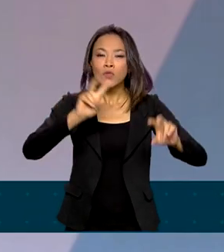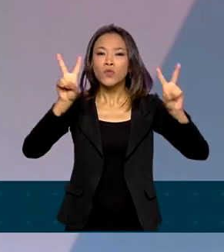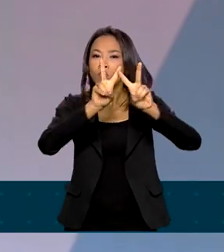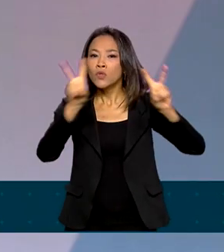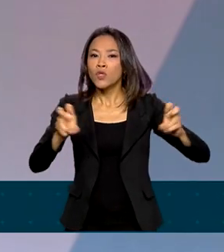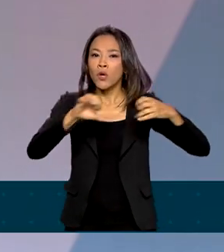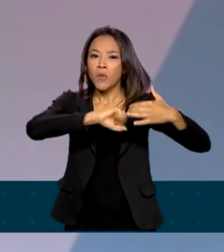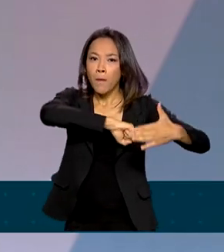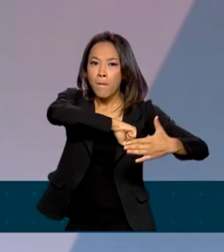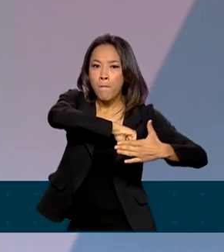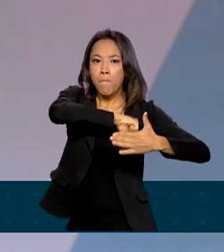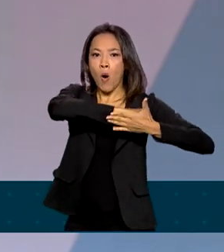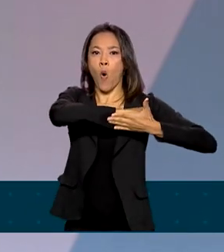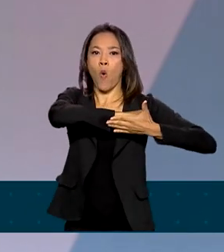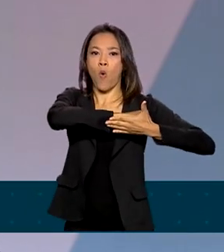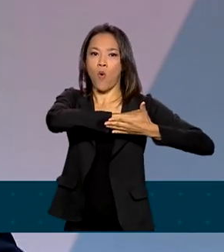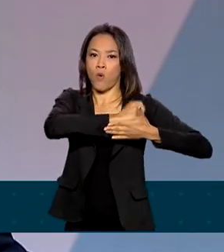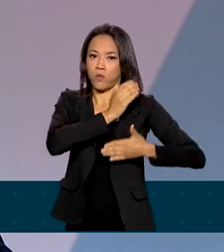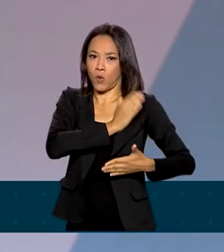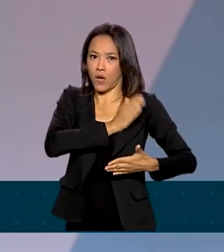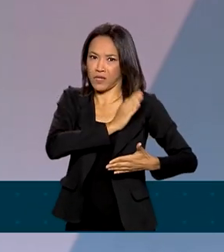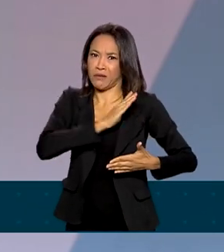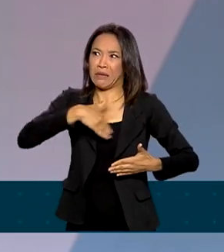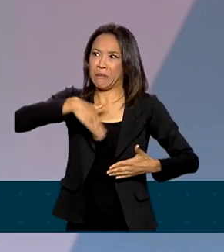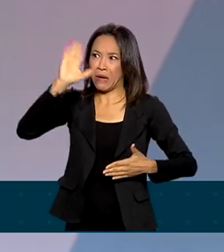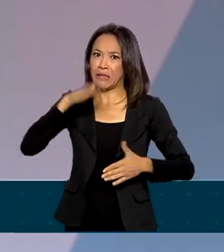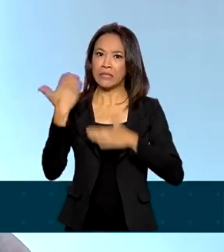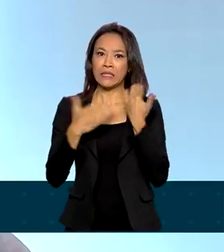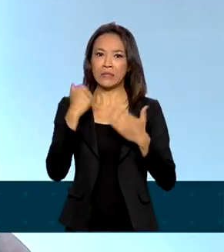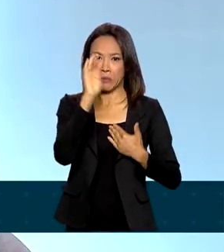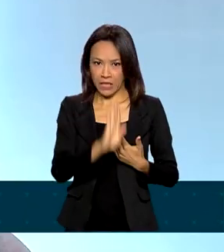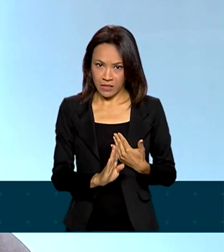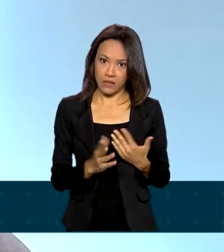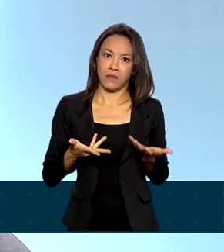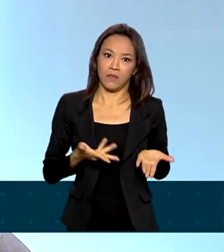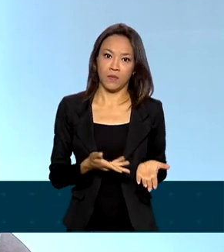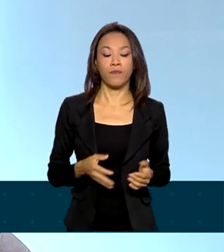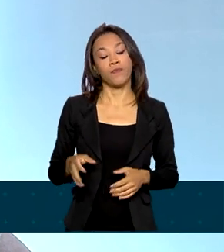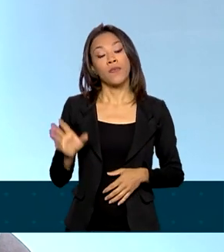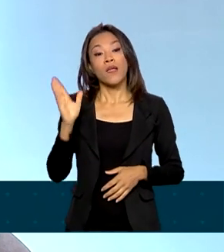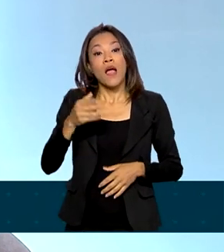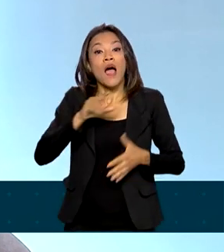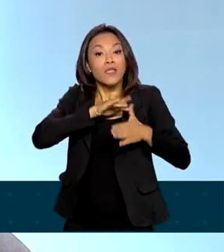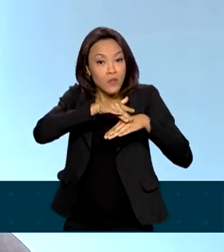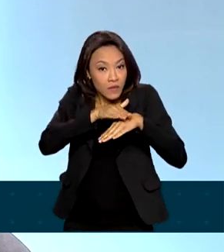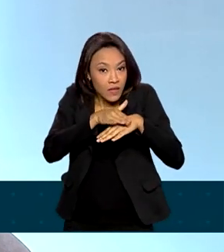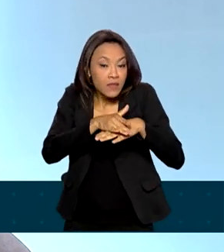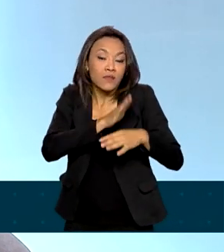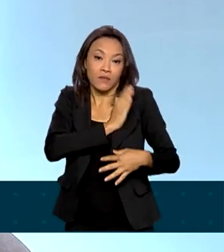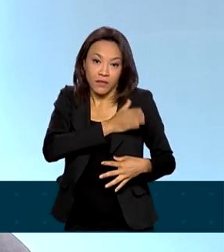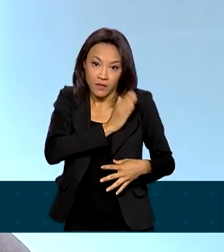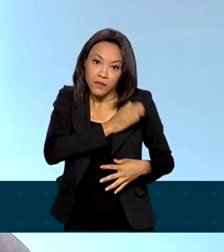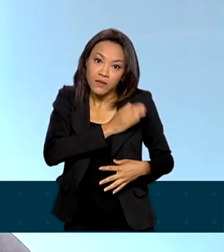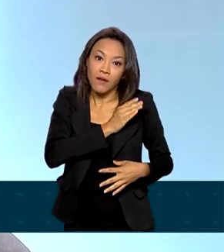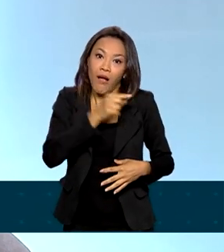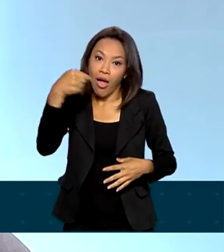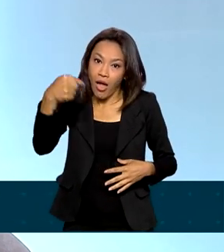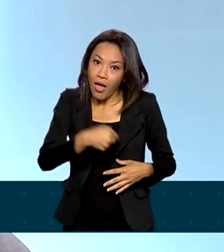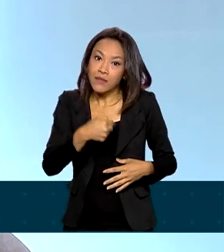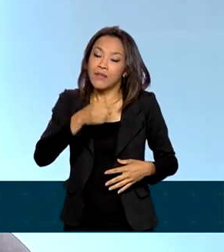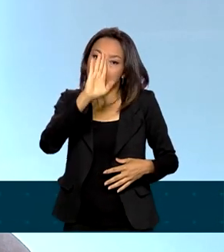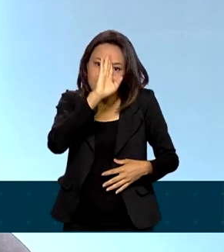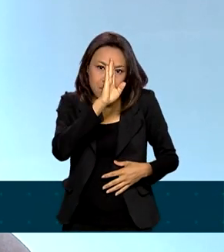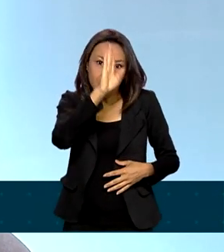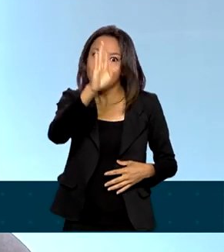miocárdio, que ainda é a doença que mais mata no Brasil. Na realidade, as doenças cardiovasculares são as principais